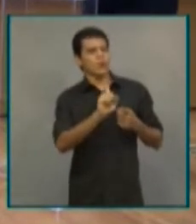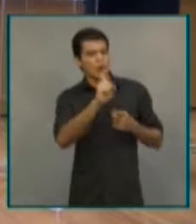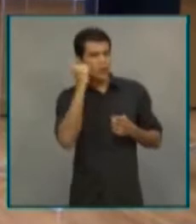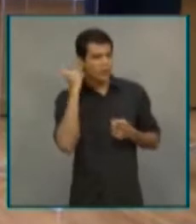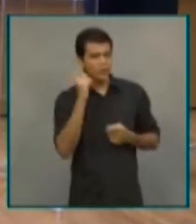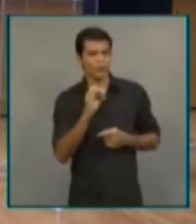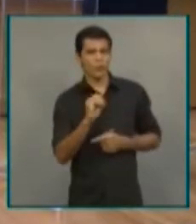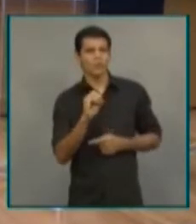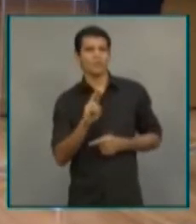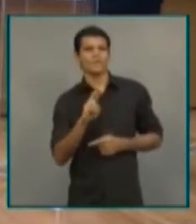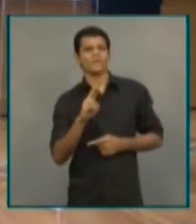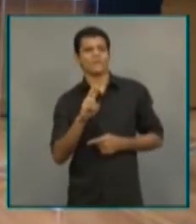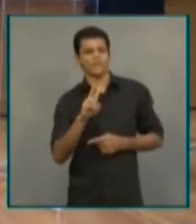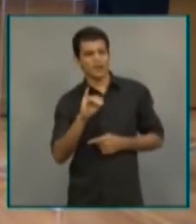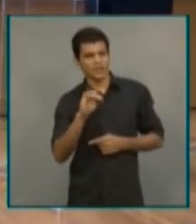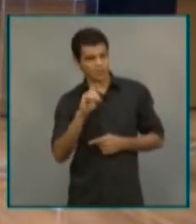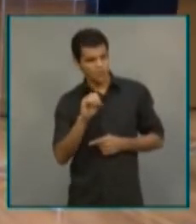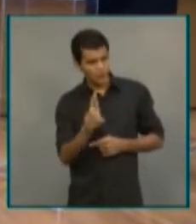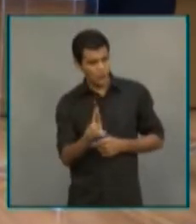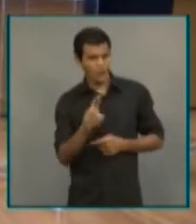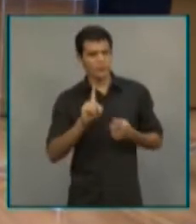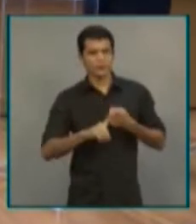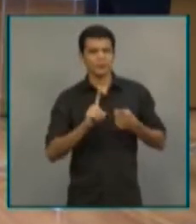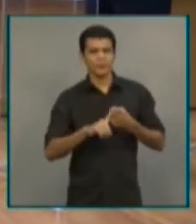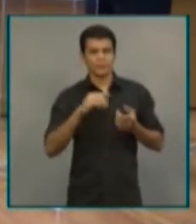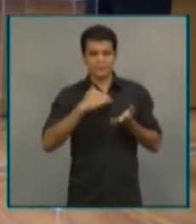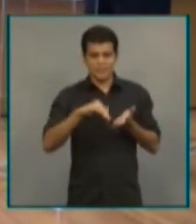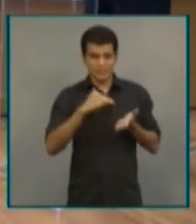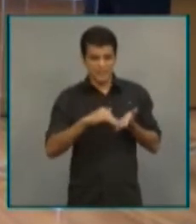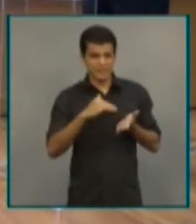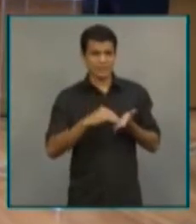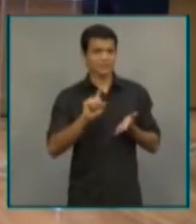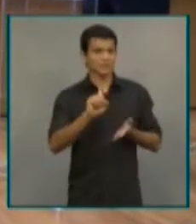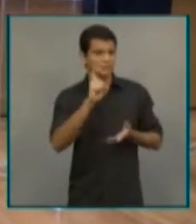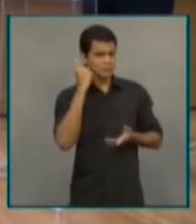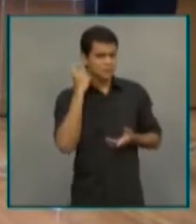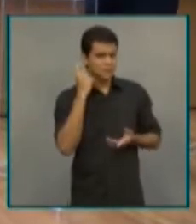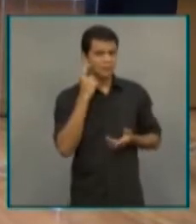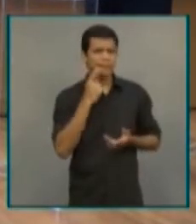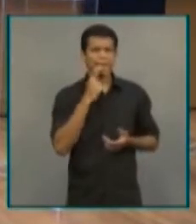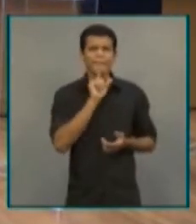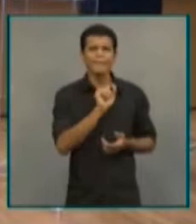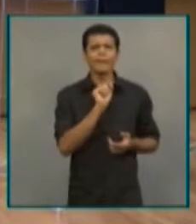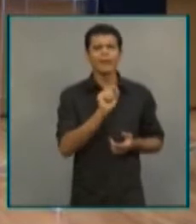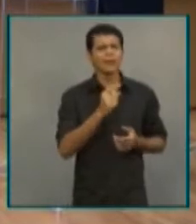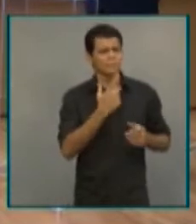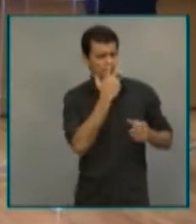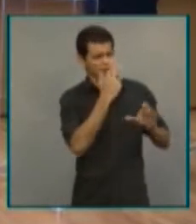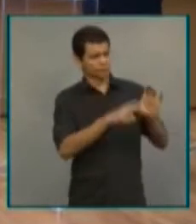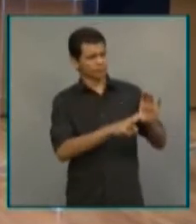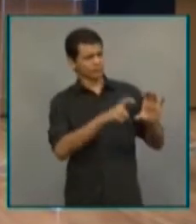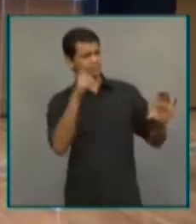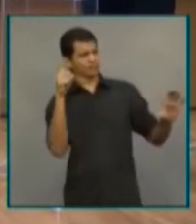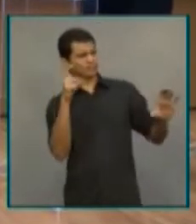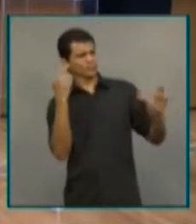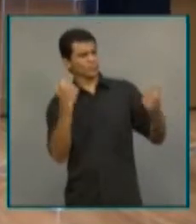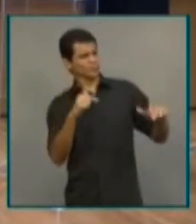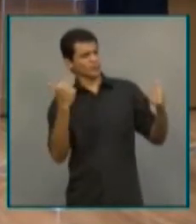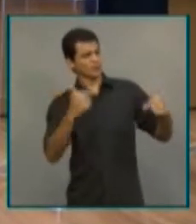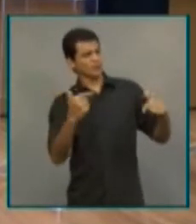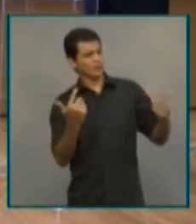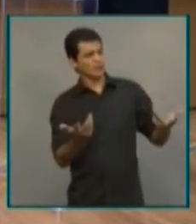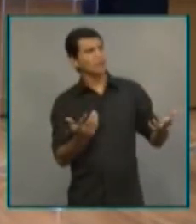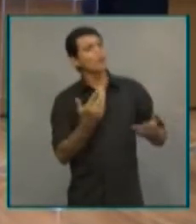Rocha, e o ex-secretário de Justiça, doutor Hélio Leitão. Que independência nós teremos... Na chapa da